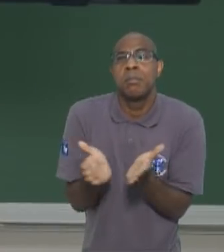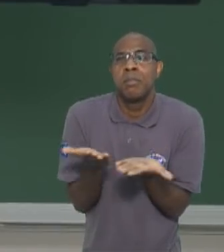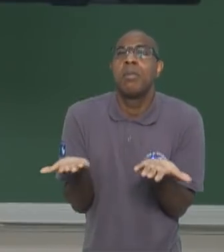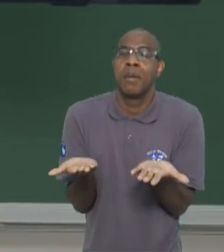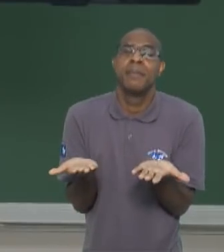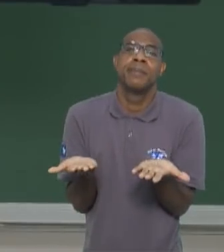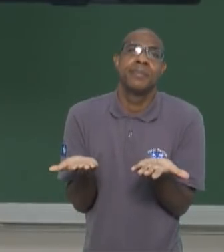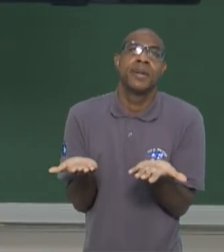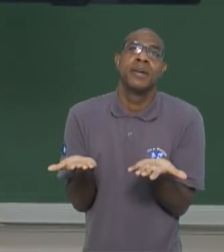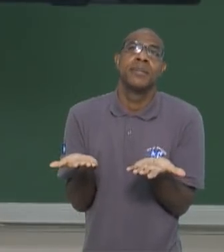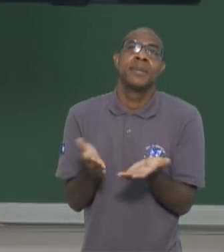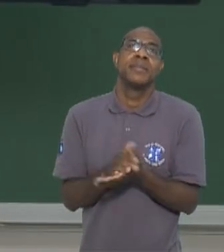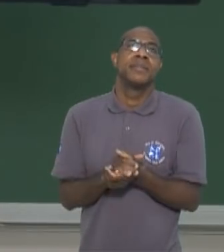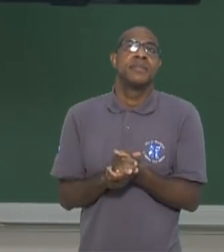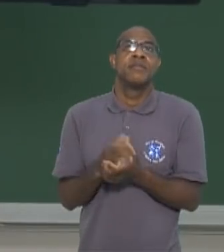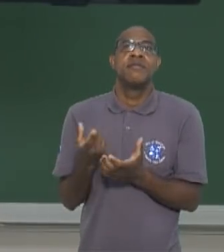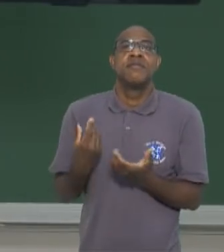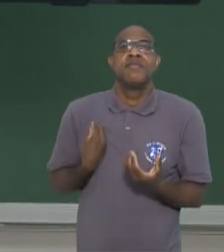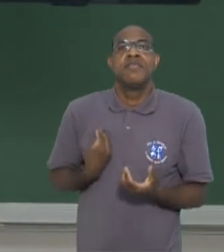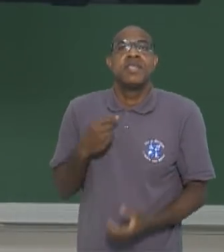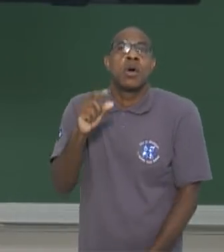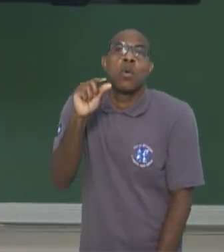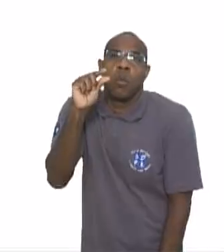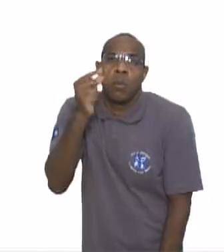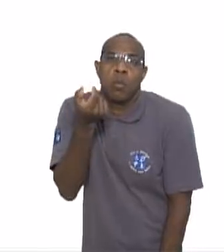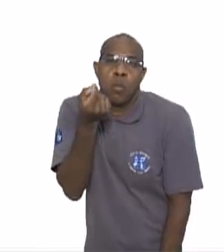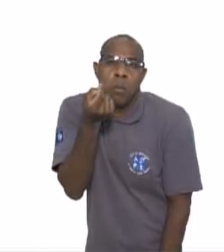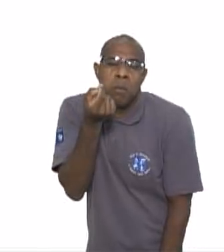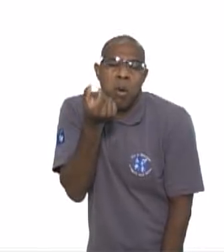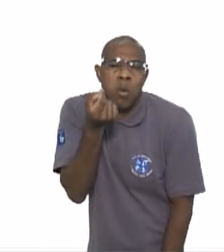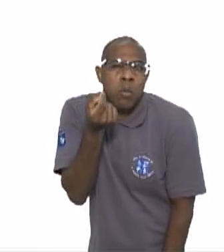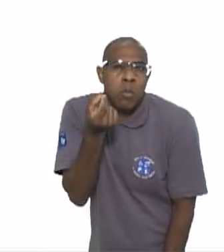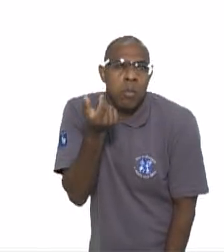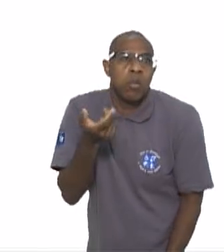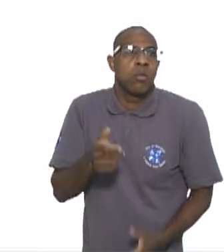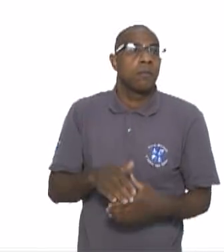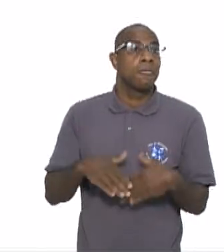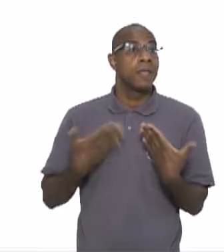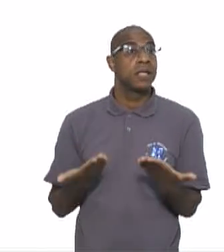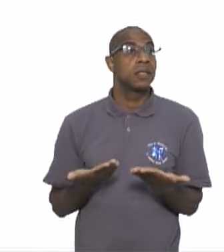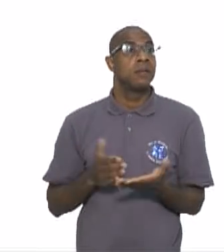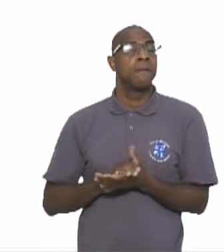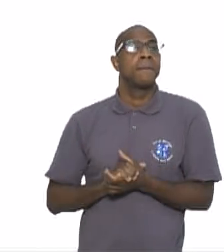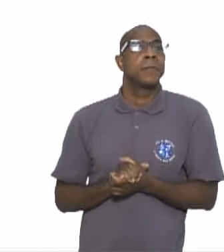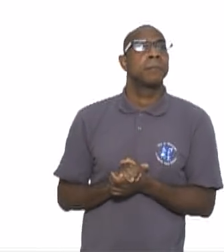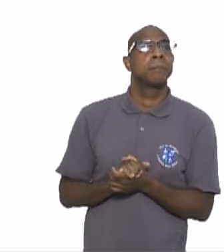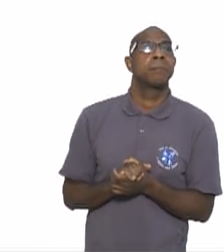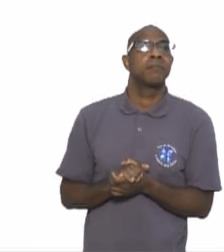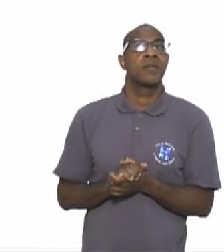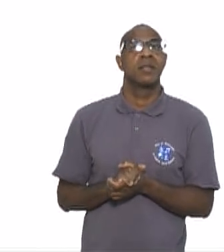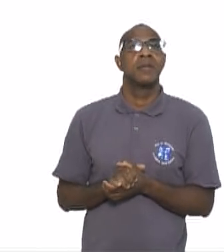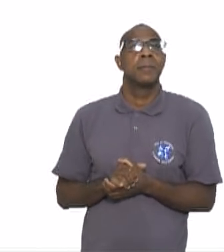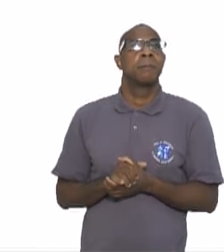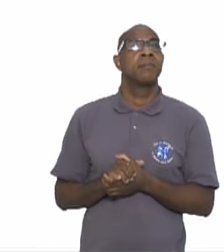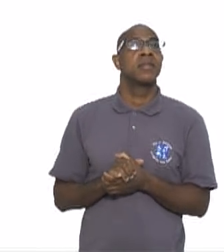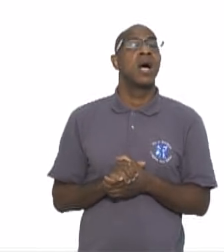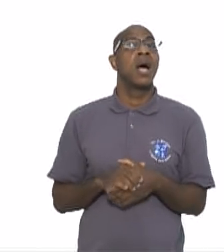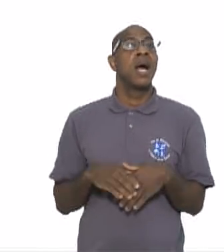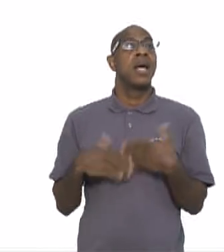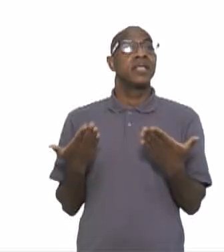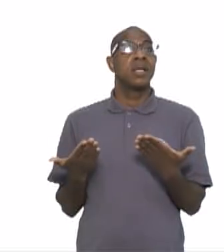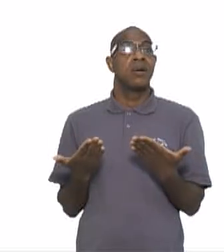da sua própria família. Assim, os camponeses ou servos estavam presos à terra e na dependência de um senhor feudal. Então,